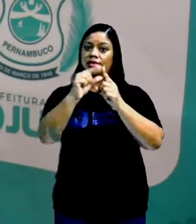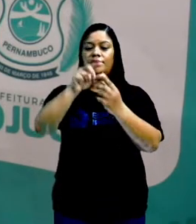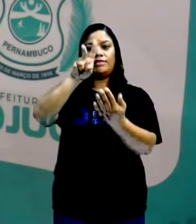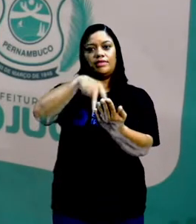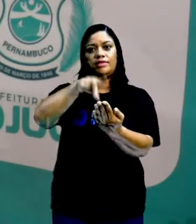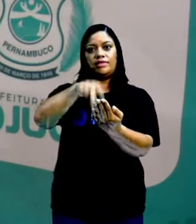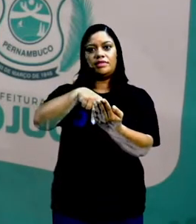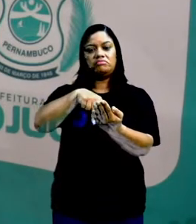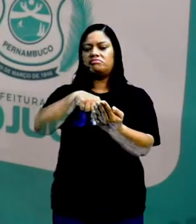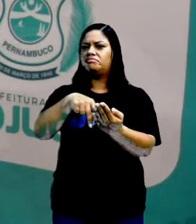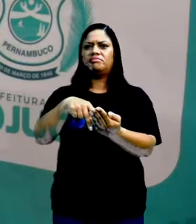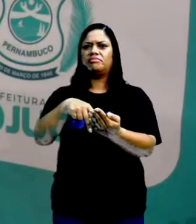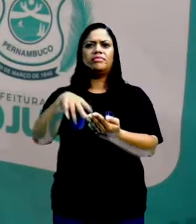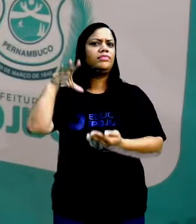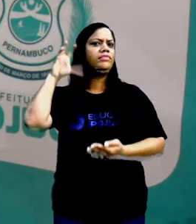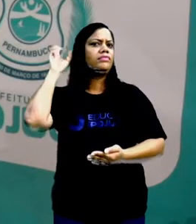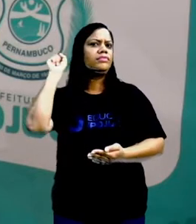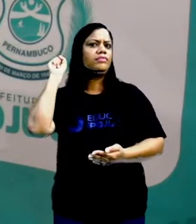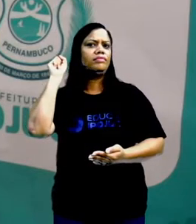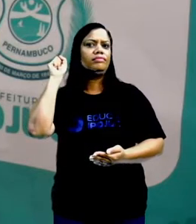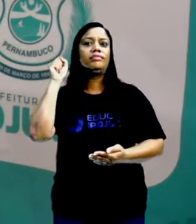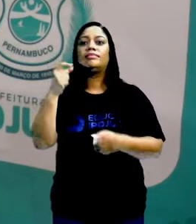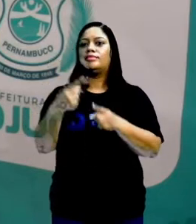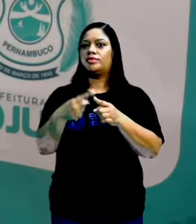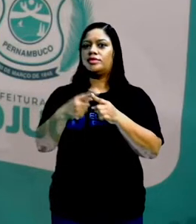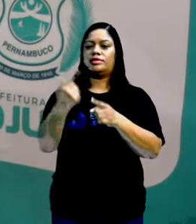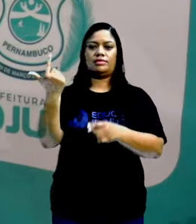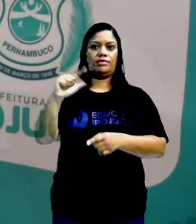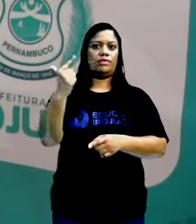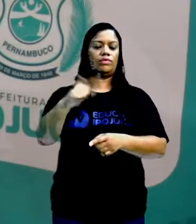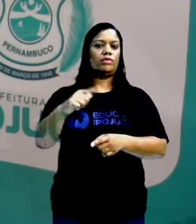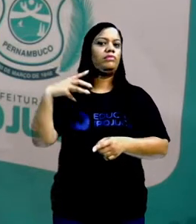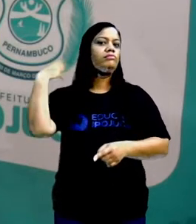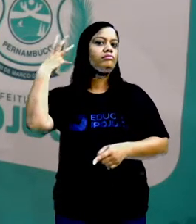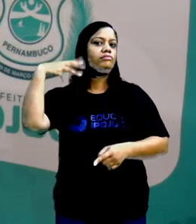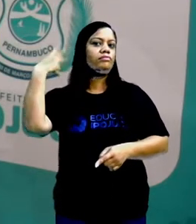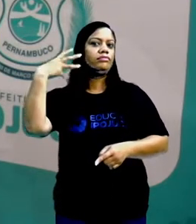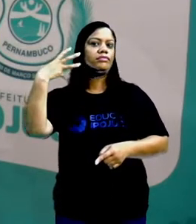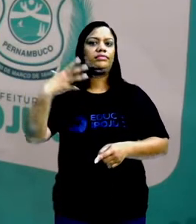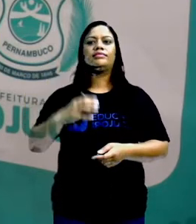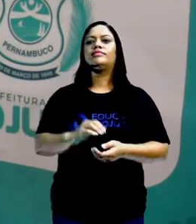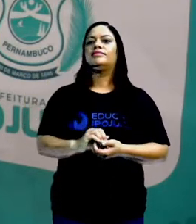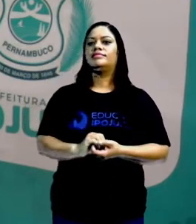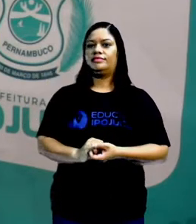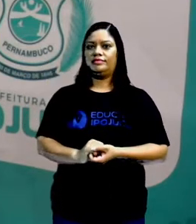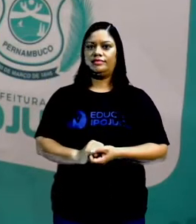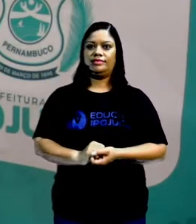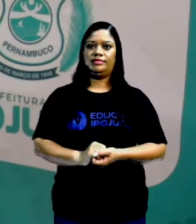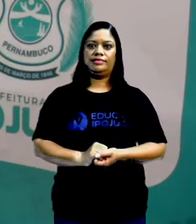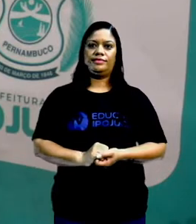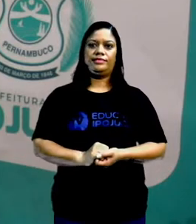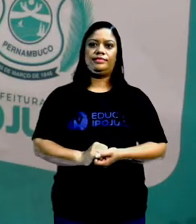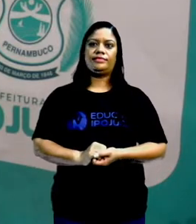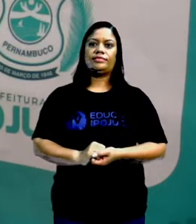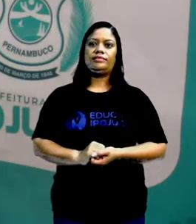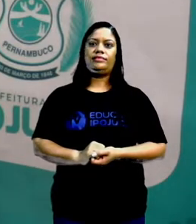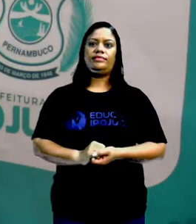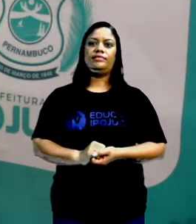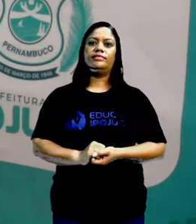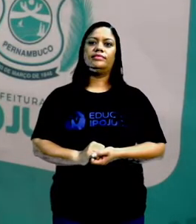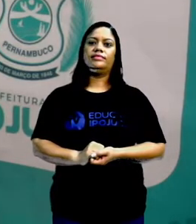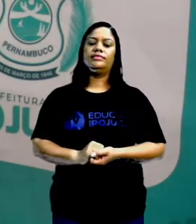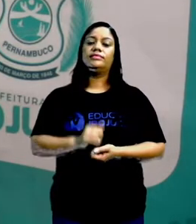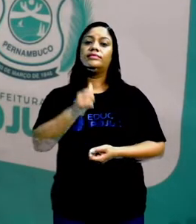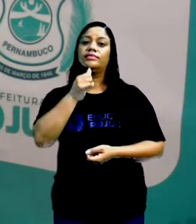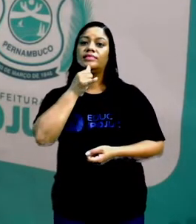não aparece. Porque ele não tem o valor sonoro. Ele não tem som. Como eu coloquei aqui